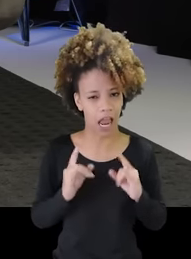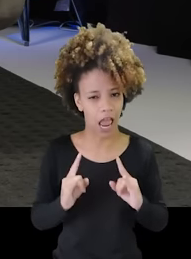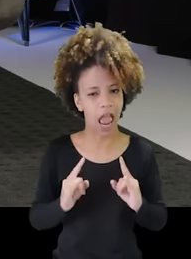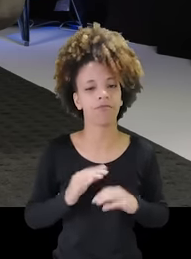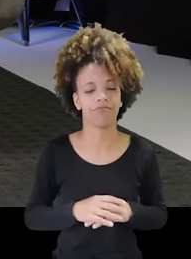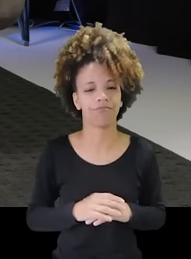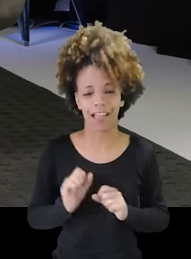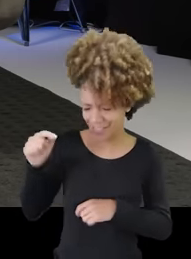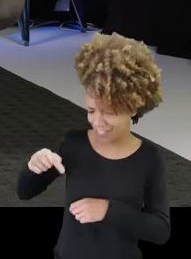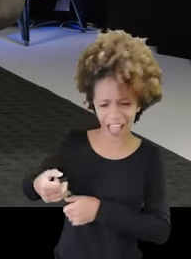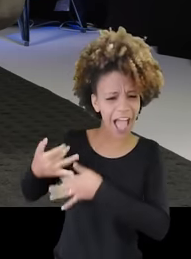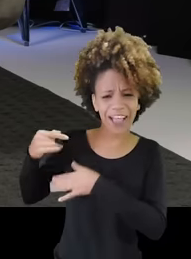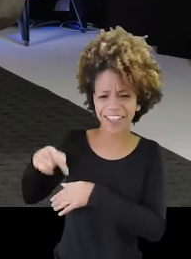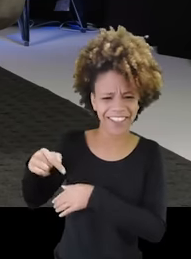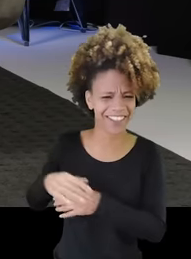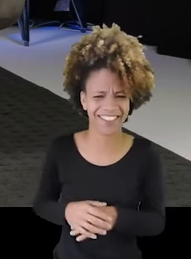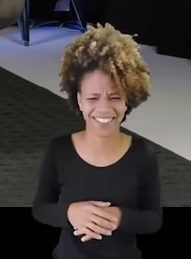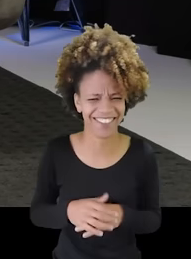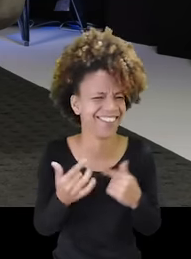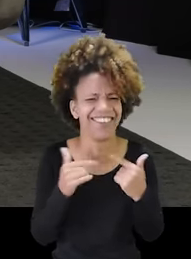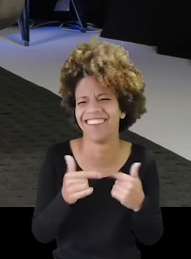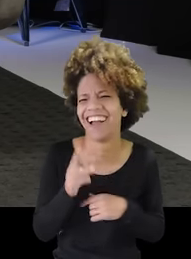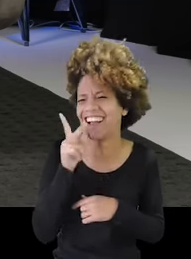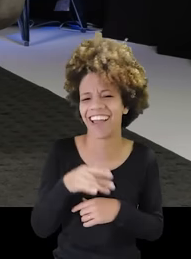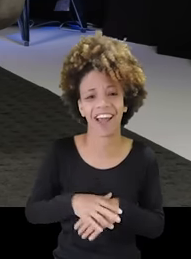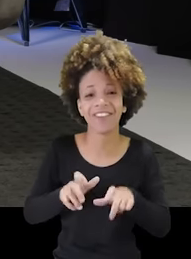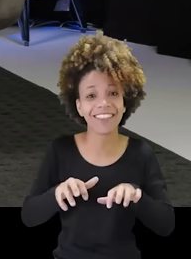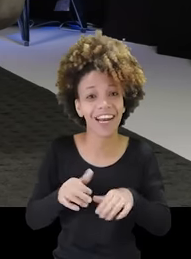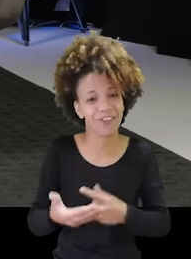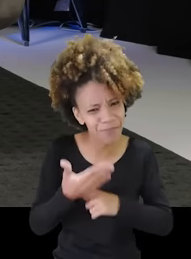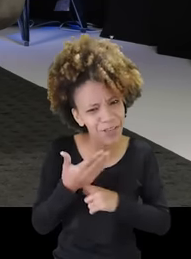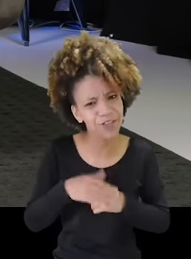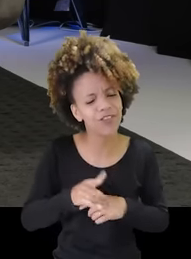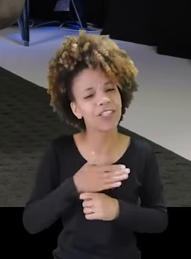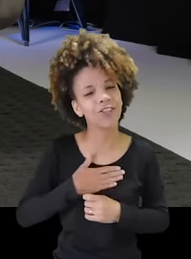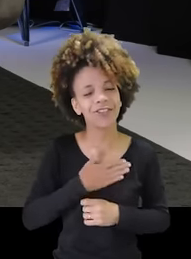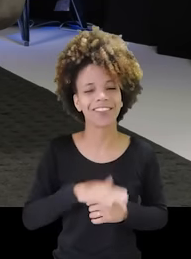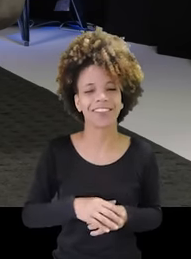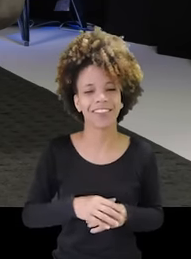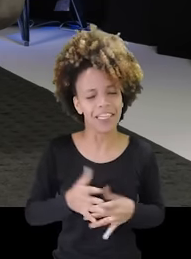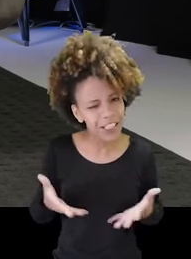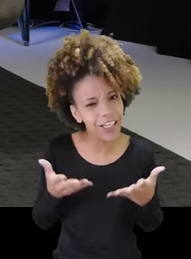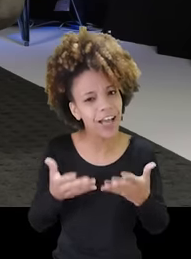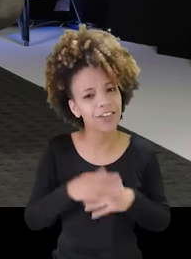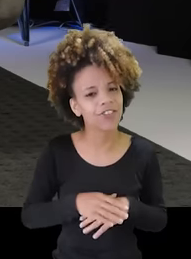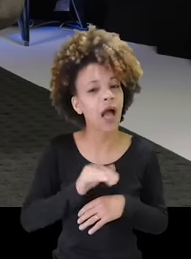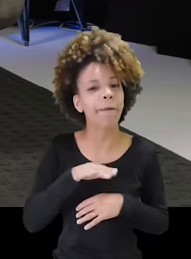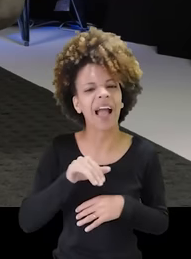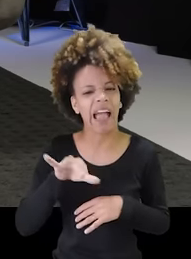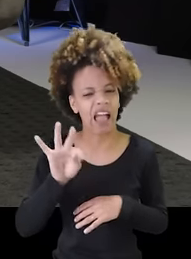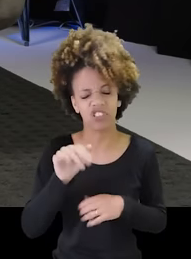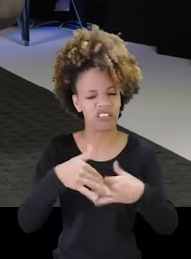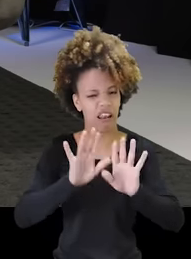escreve alguma coisa aqui embaixo escreve me ajuda aí você que gostou viu até abacate